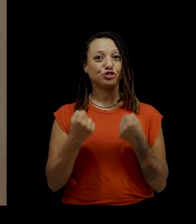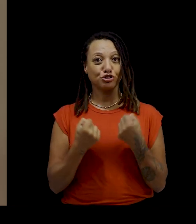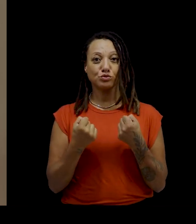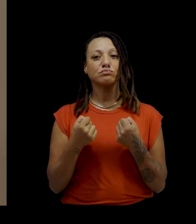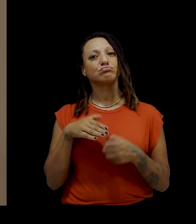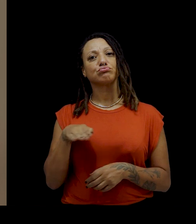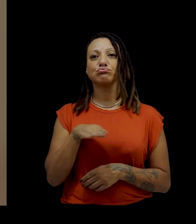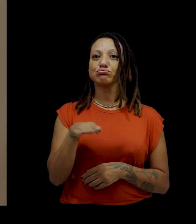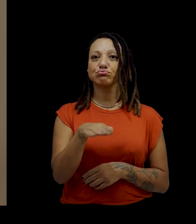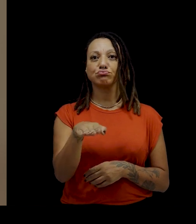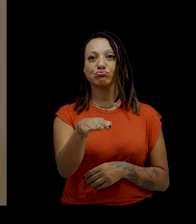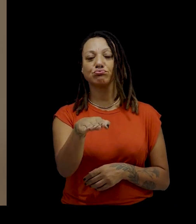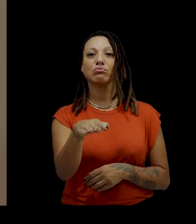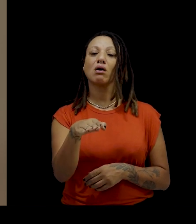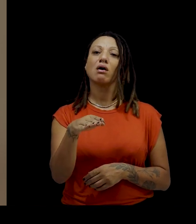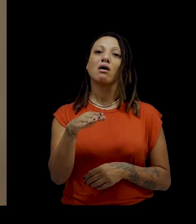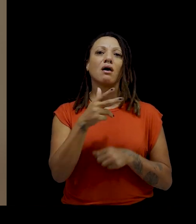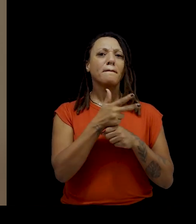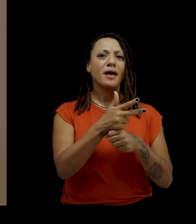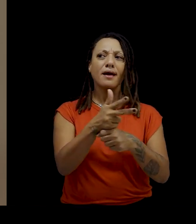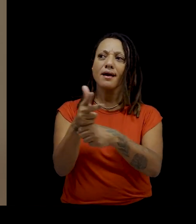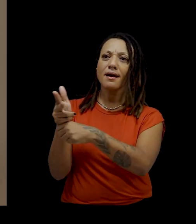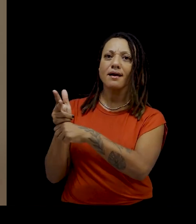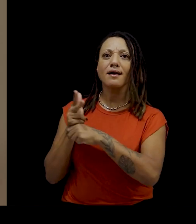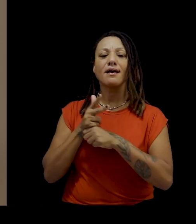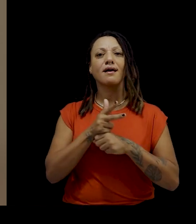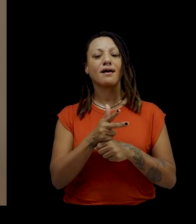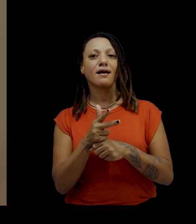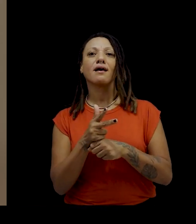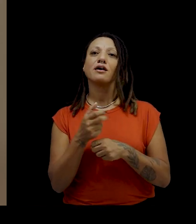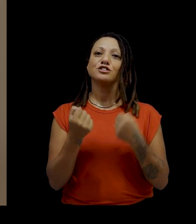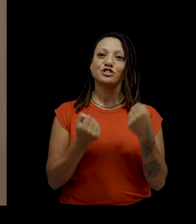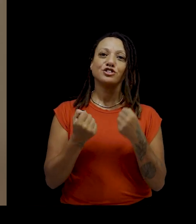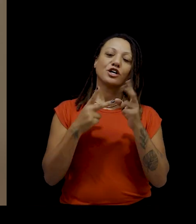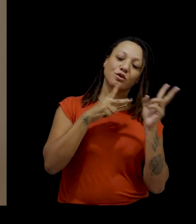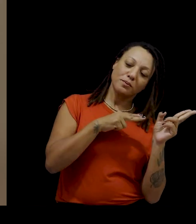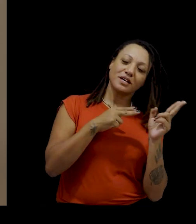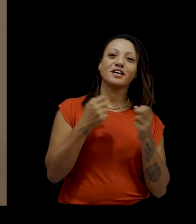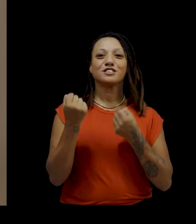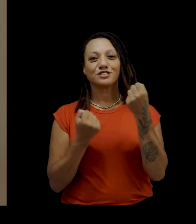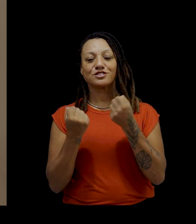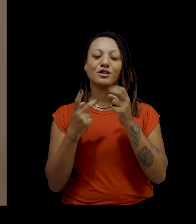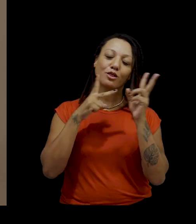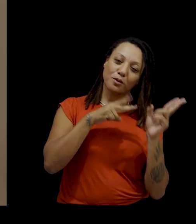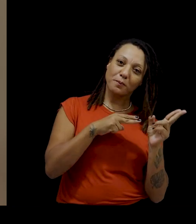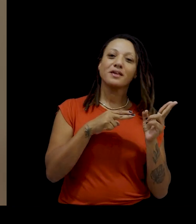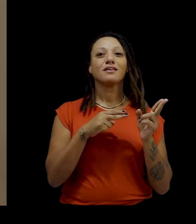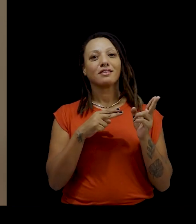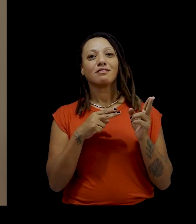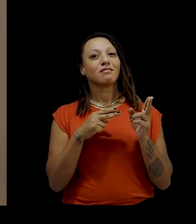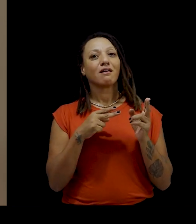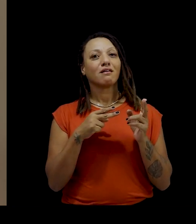né, dirigindo. E aí a gente foi fazendo, em alguns momentos, assim, dirigia, dormia e foi